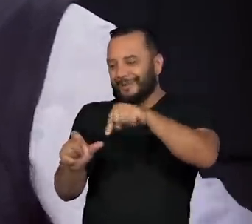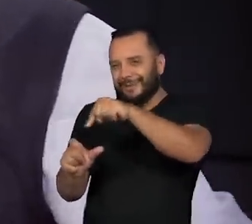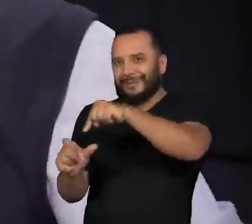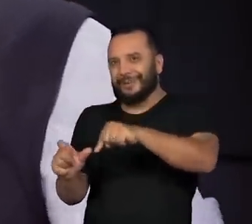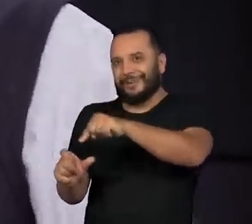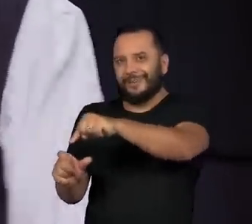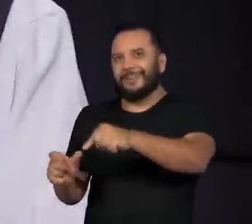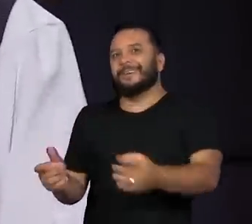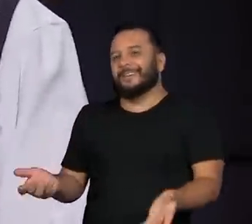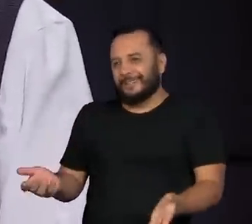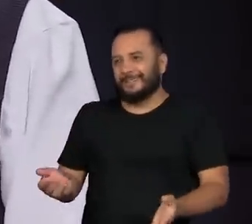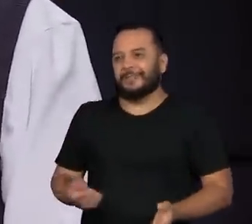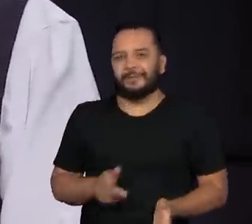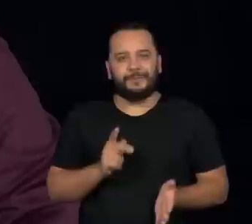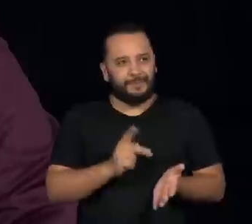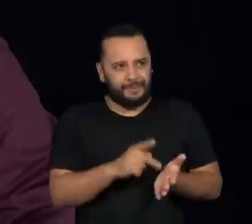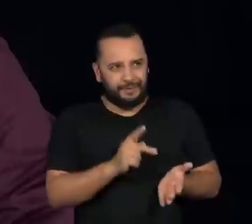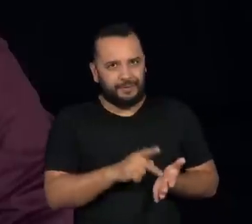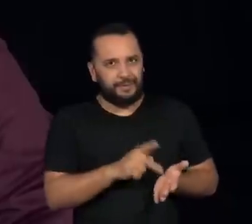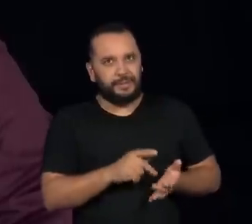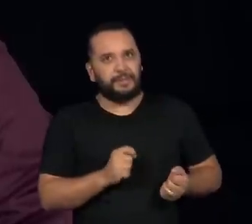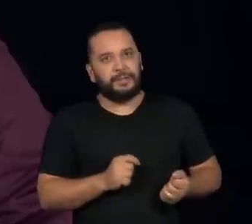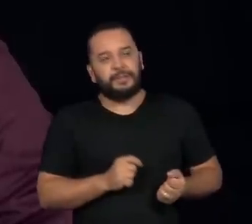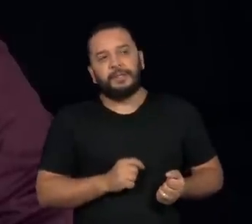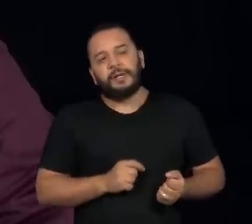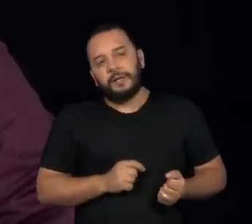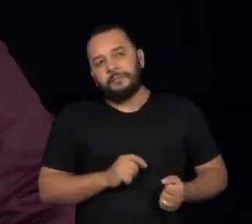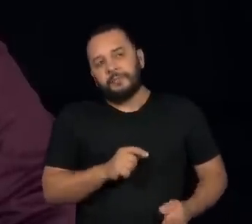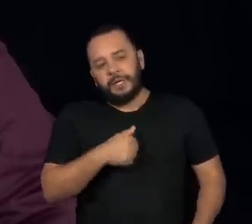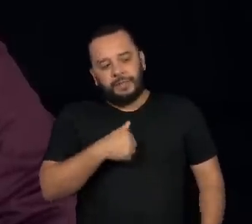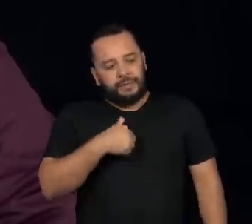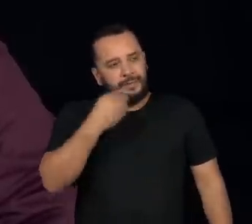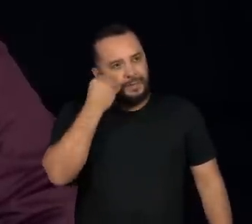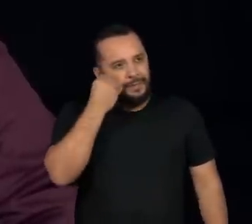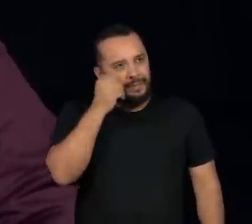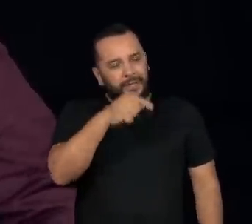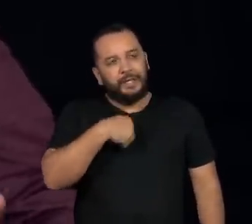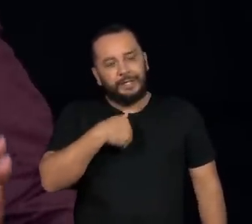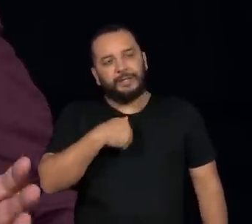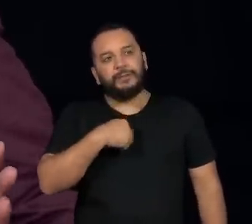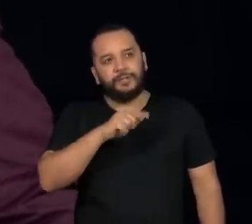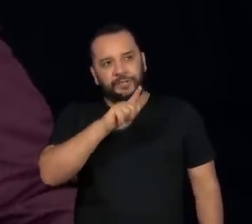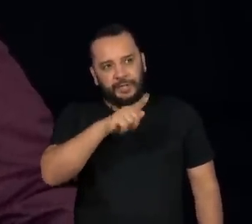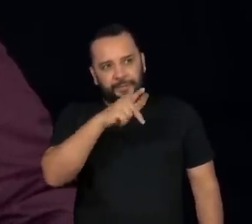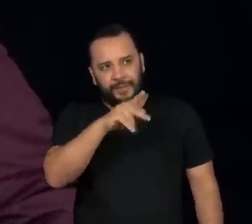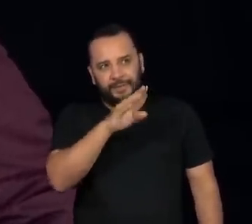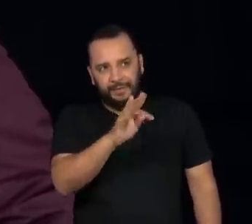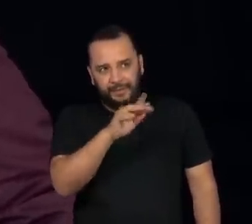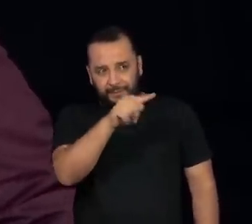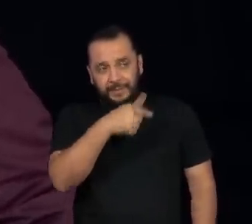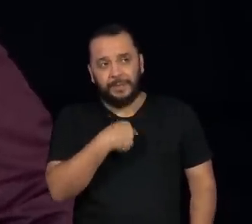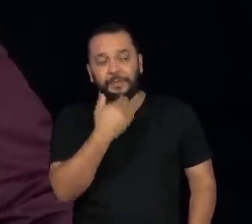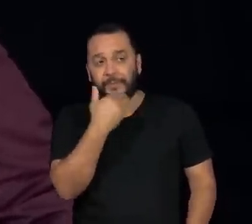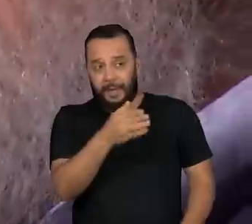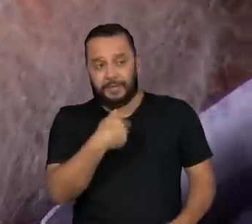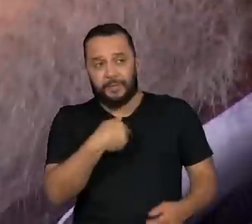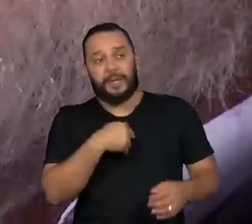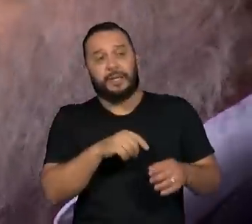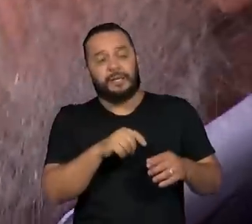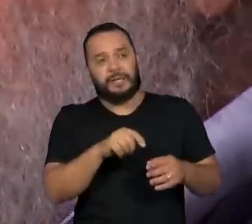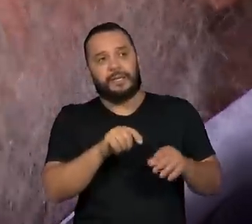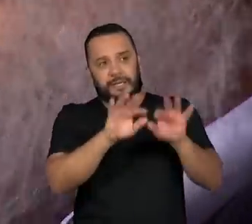se eu não perdi a massa inteira exato Agora é eu até testei isso no chat GPT você pode pedir para ele escrever uma parte do código